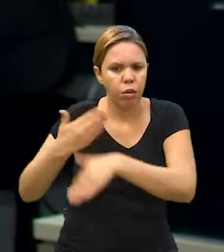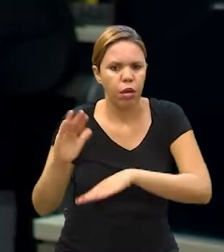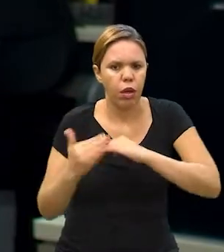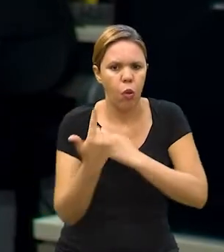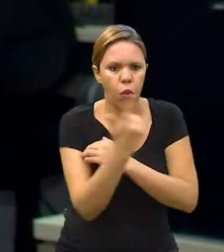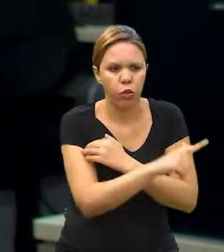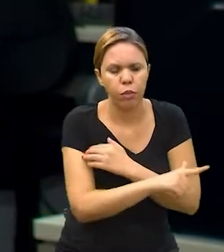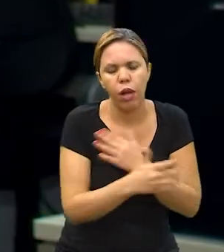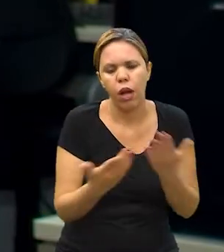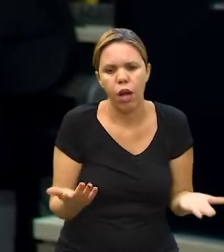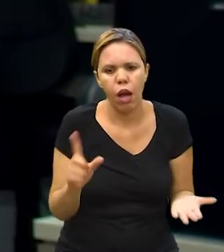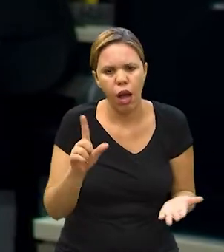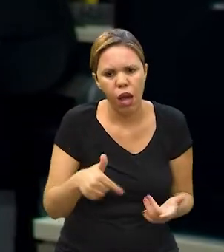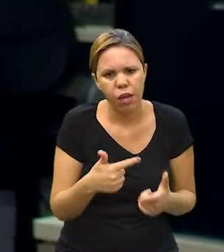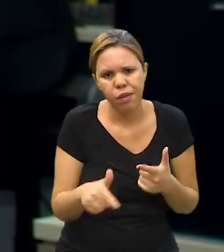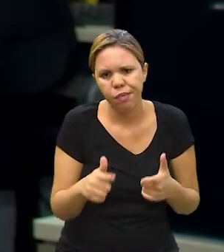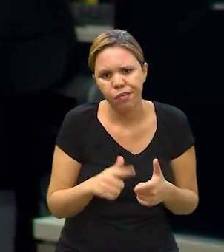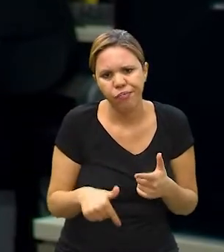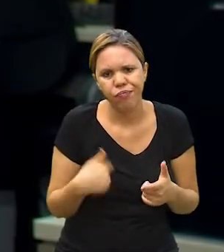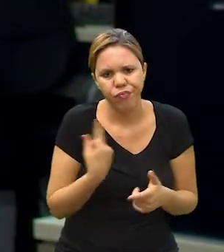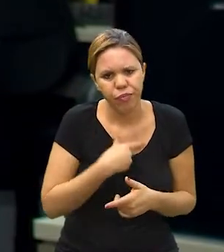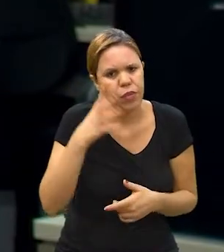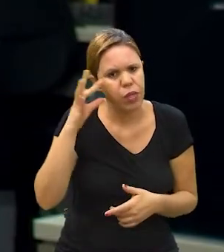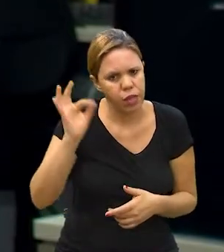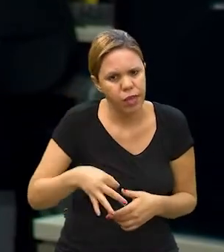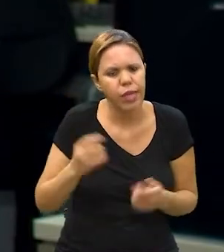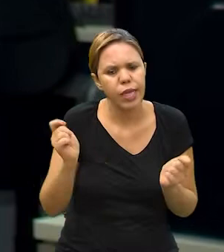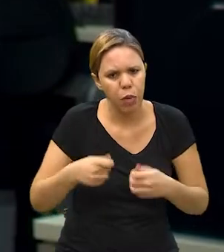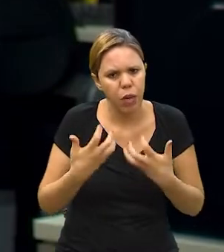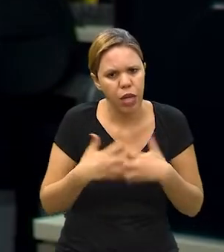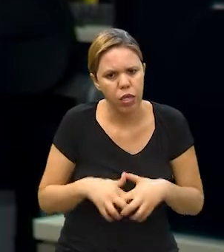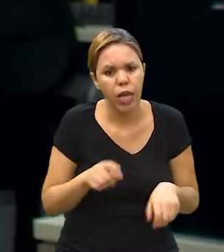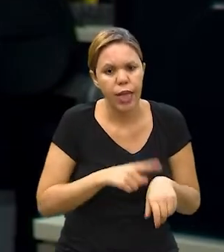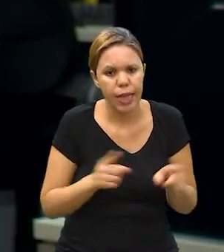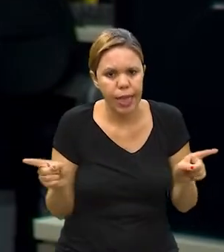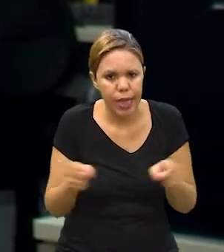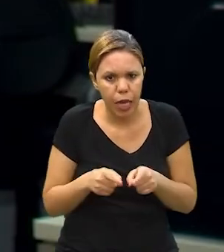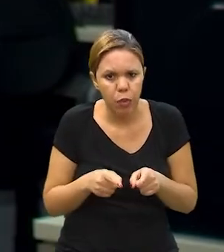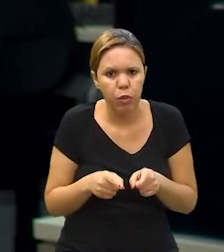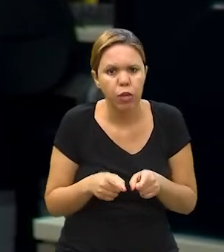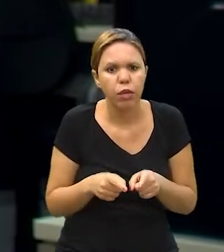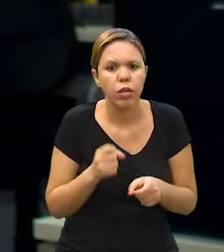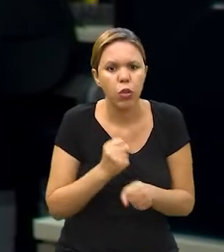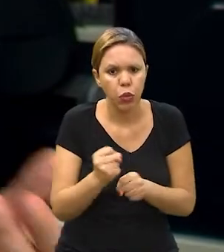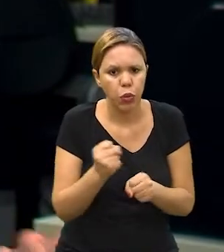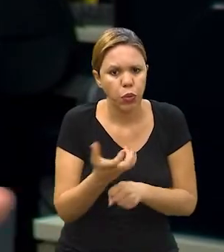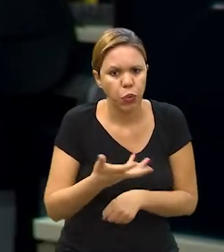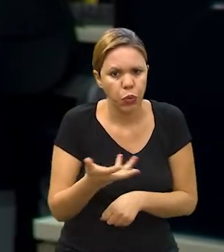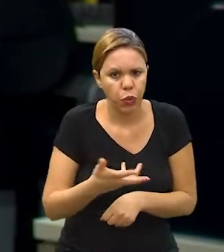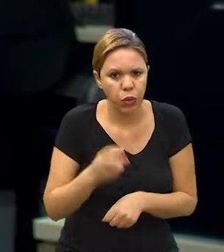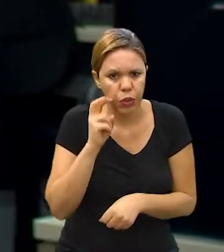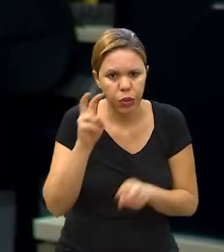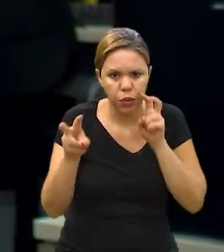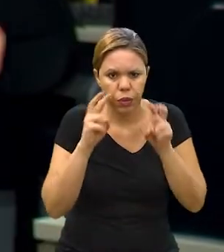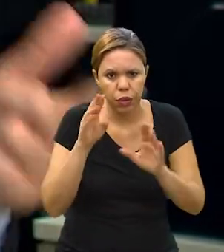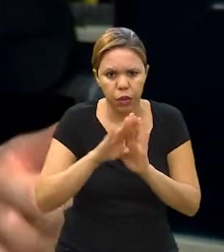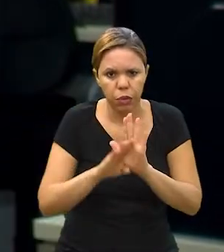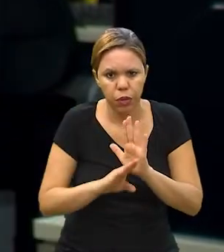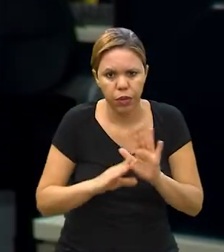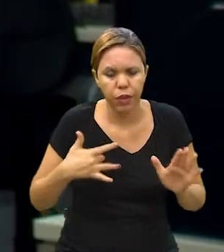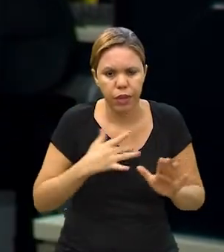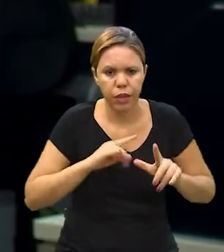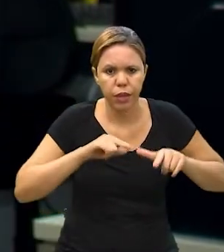É uma situação que a gente entende que tem condições de ser resolvida no curto prazo, né, com o disparar das obras. A gente viu obras aí do Programa Saúde em